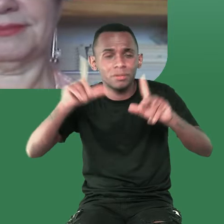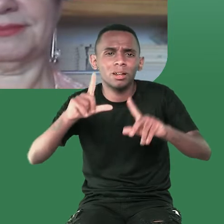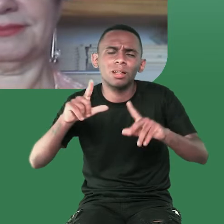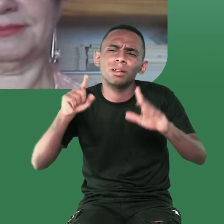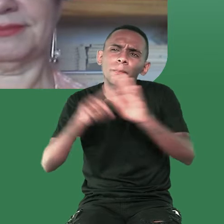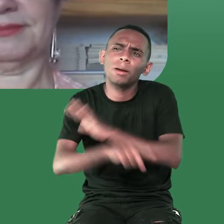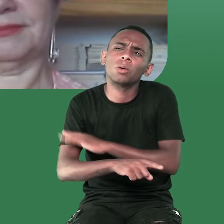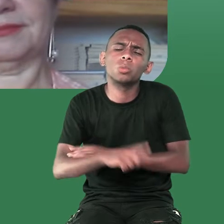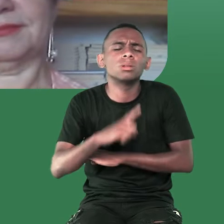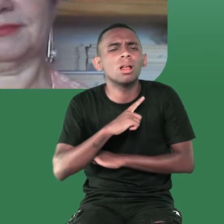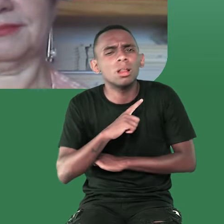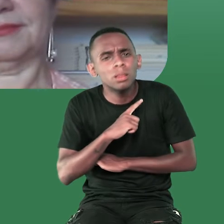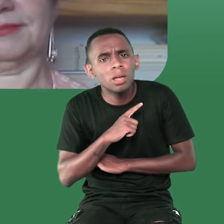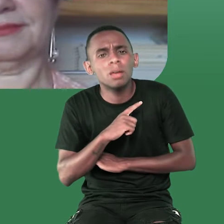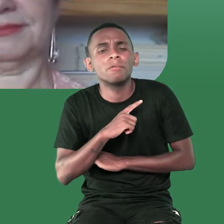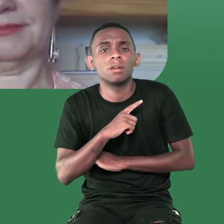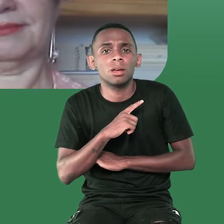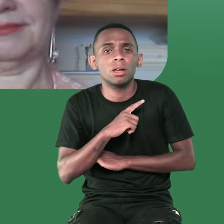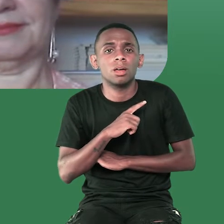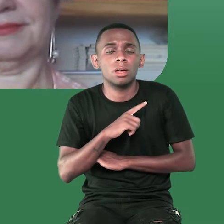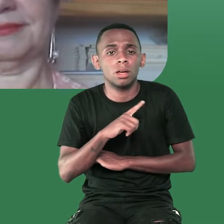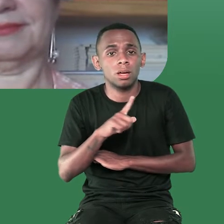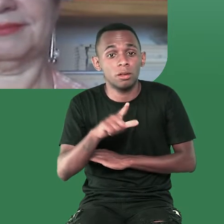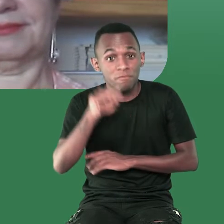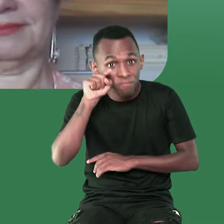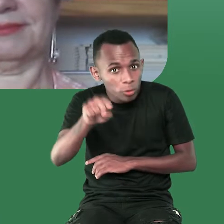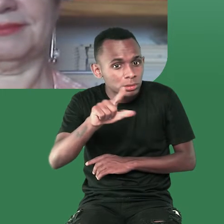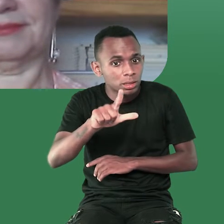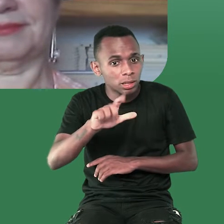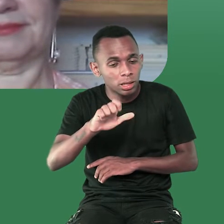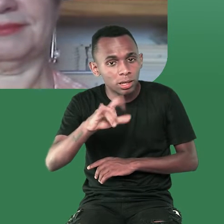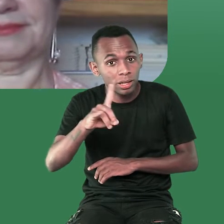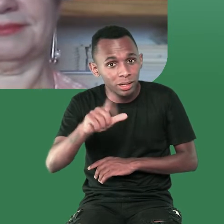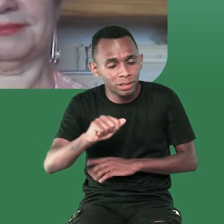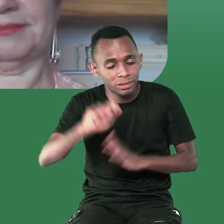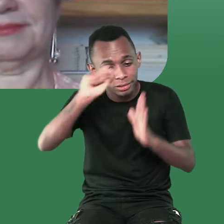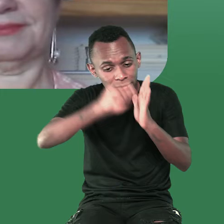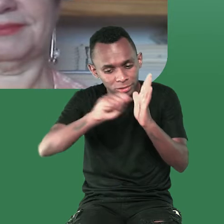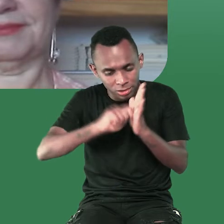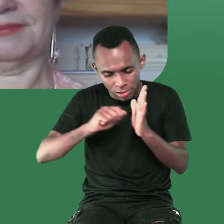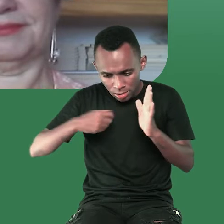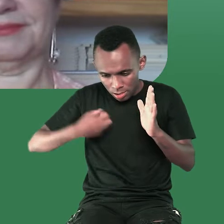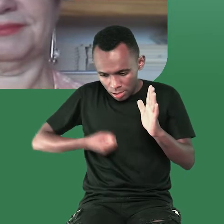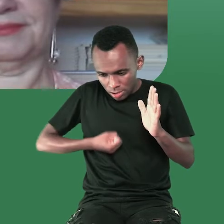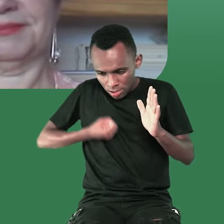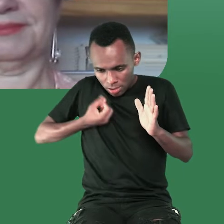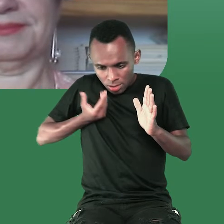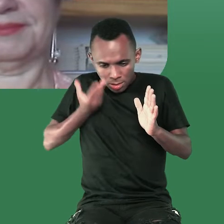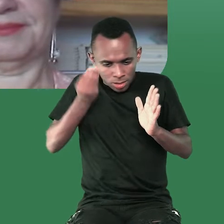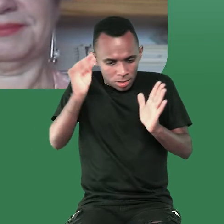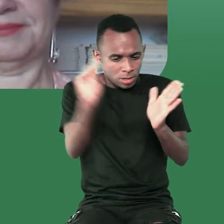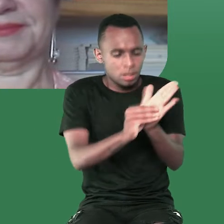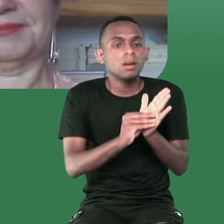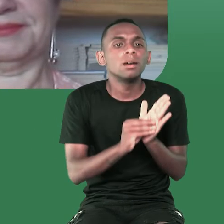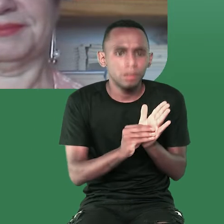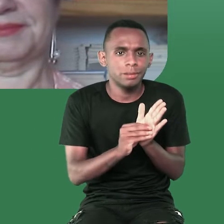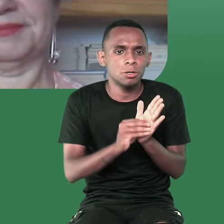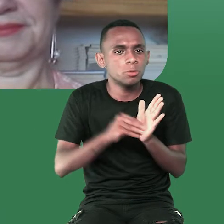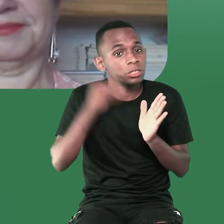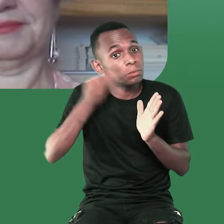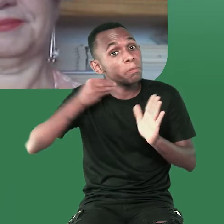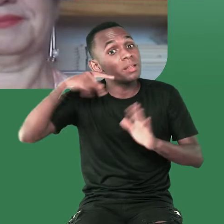momento que a Leida, a autora, tirou alguma coisa de dentro de si para colocar assim na